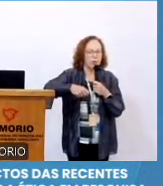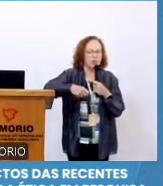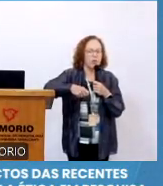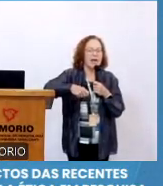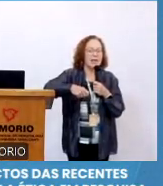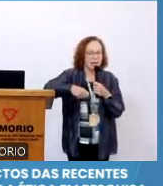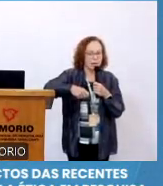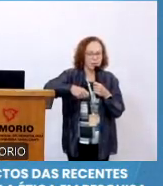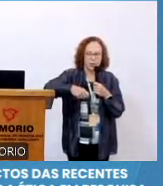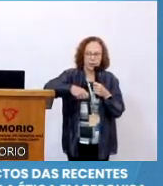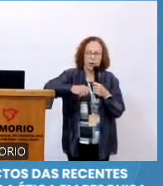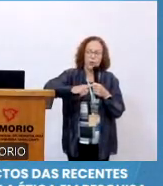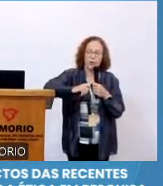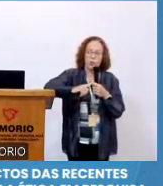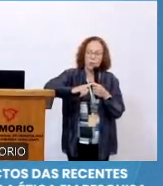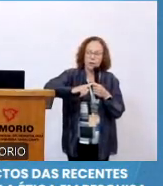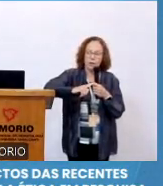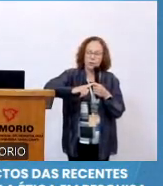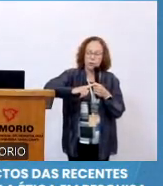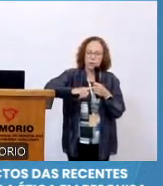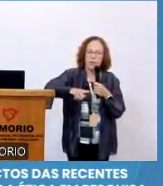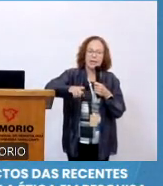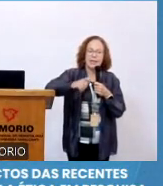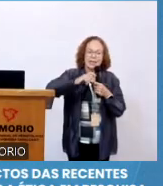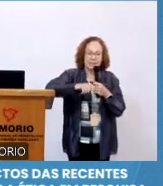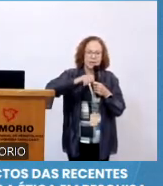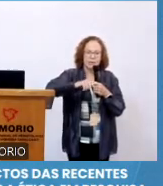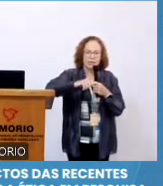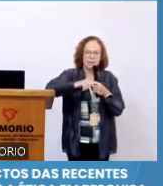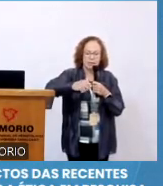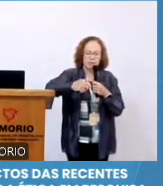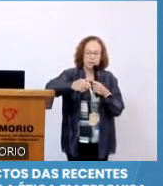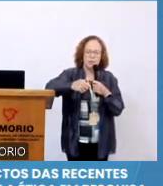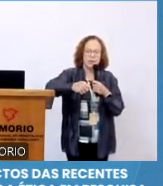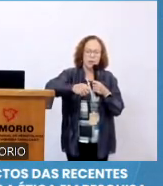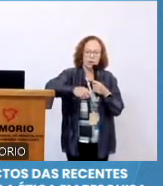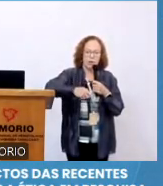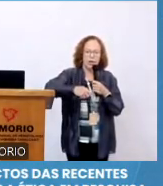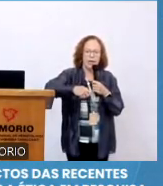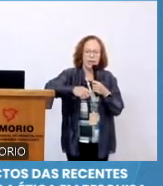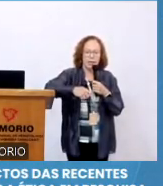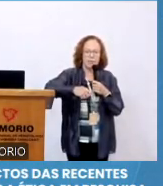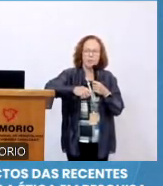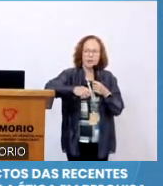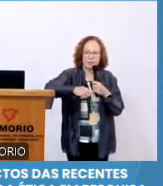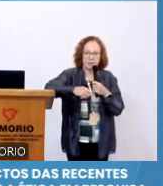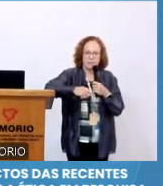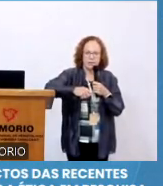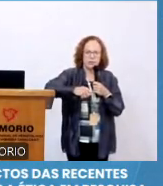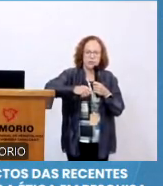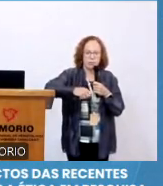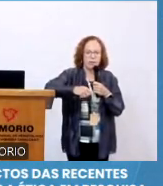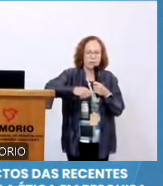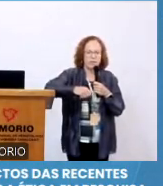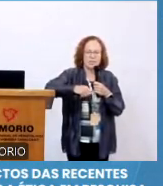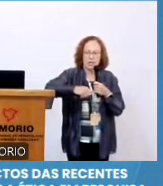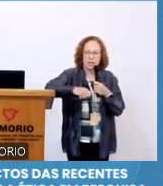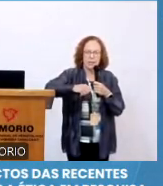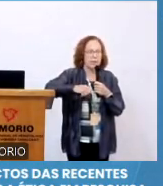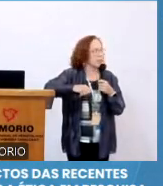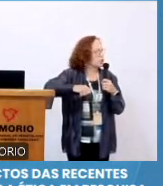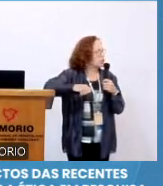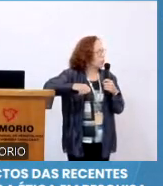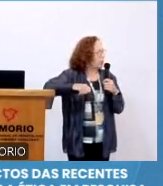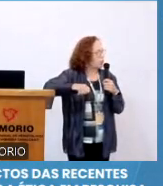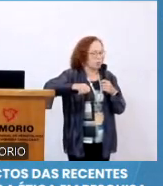solicitar recurso à INAEP. É o único momento em que nessa tramitação agora a INAEP participa, só no momento da